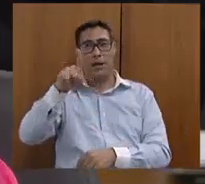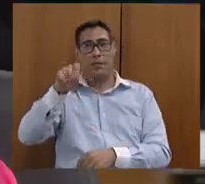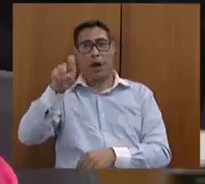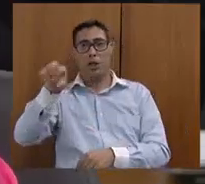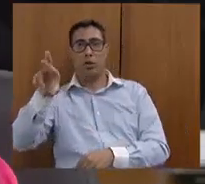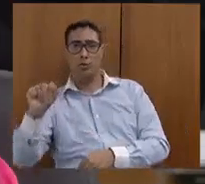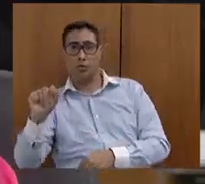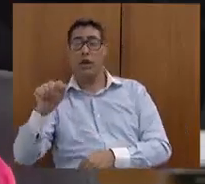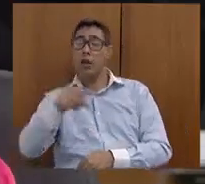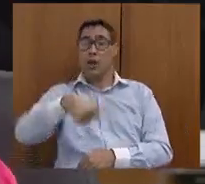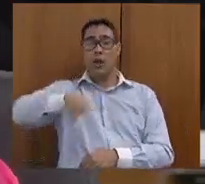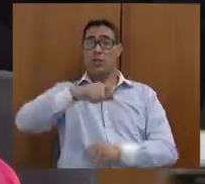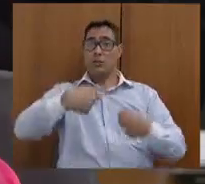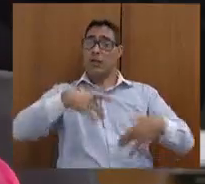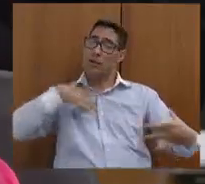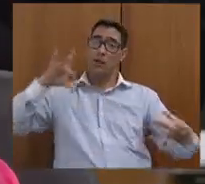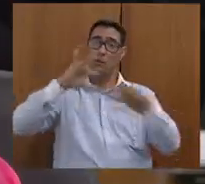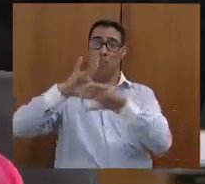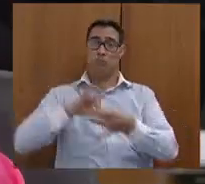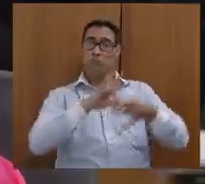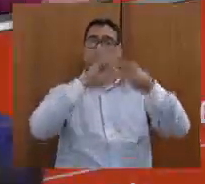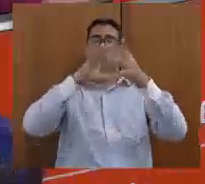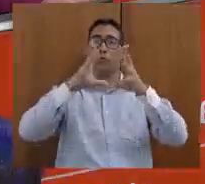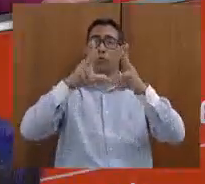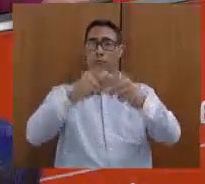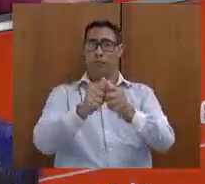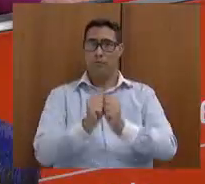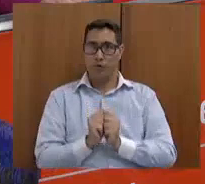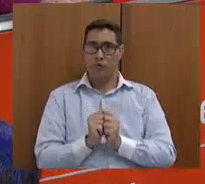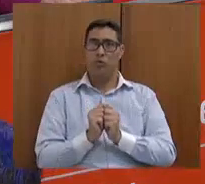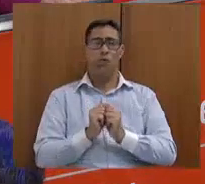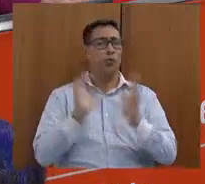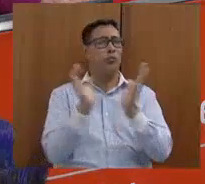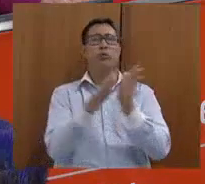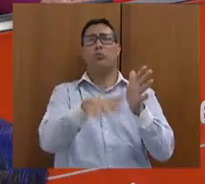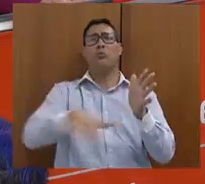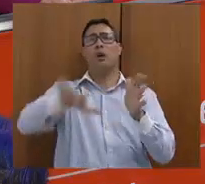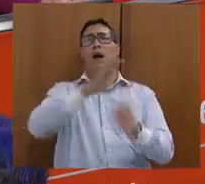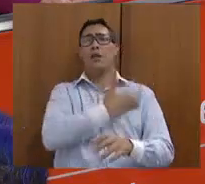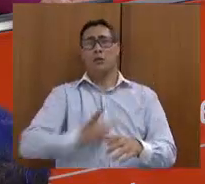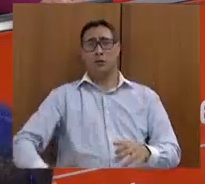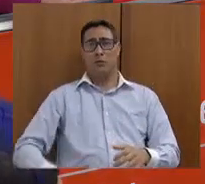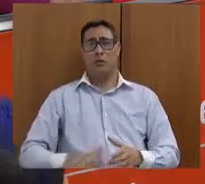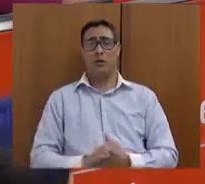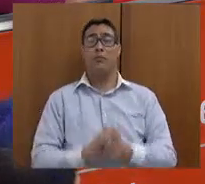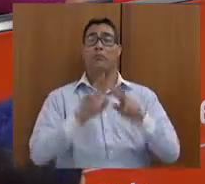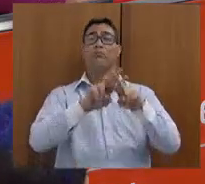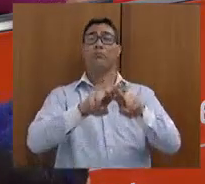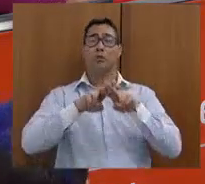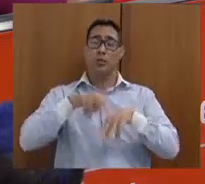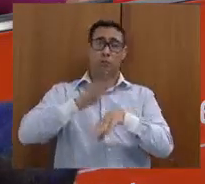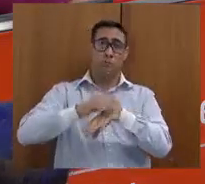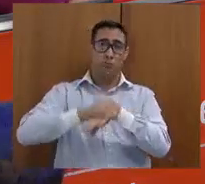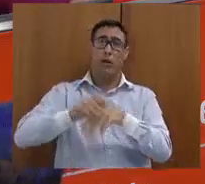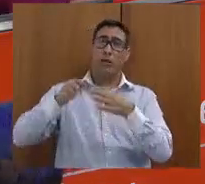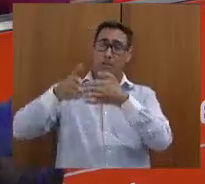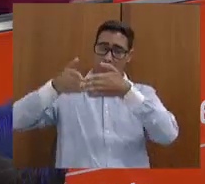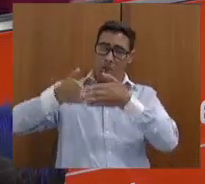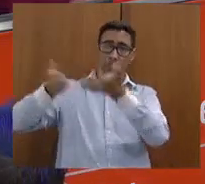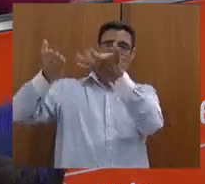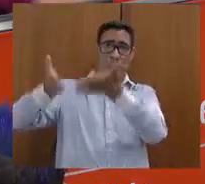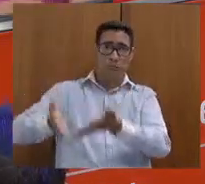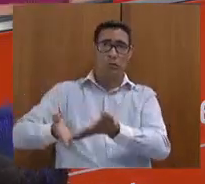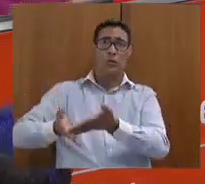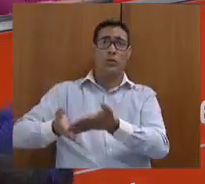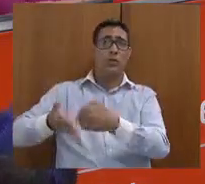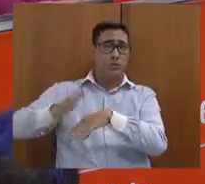há emancipação e nenhum setor público então precisa garantir isso E aí eu quero ouvir do Senhor porque nós já tivemos na